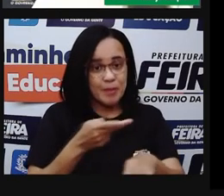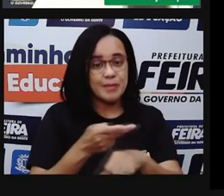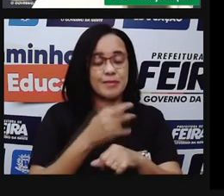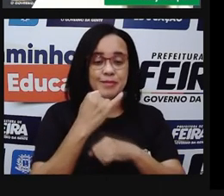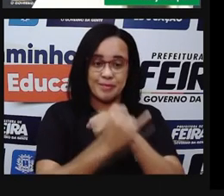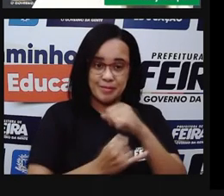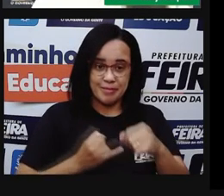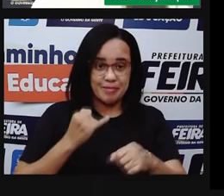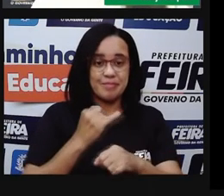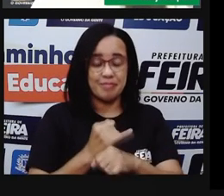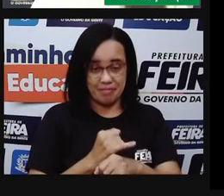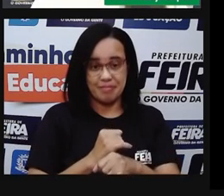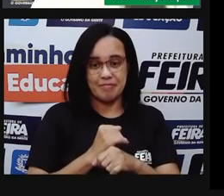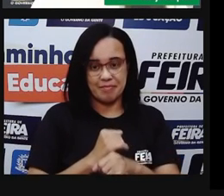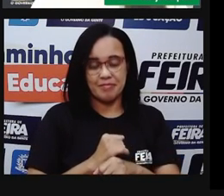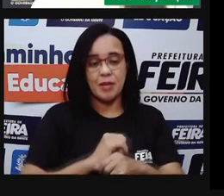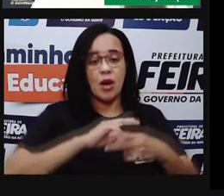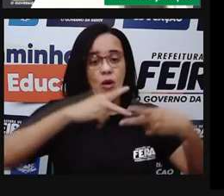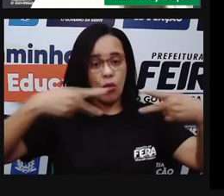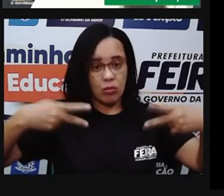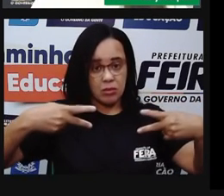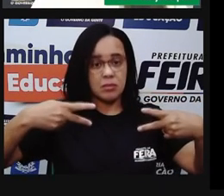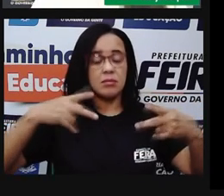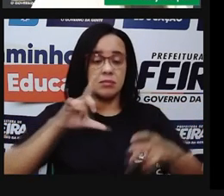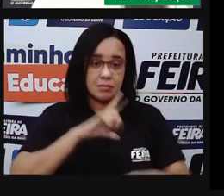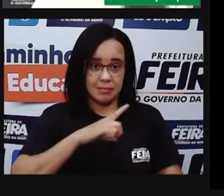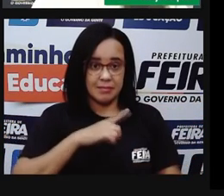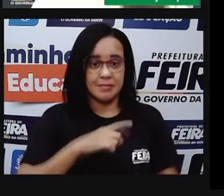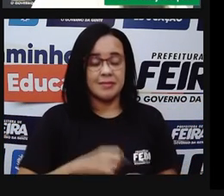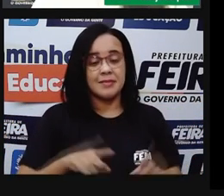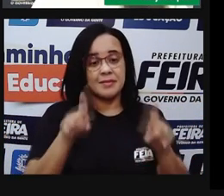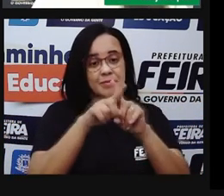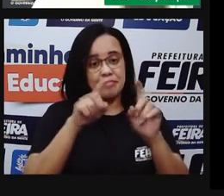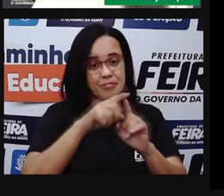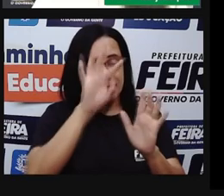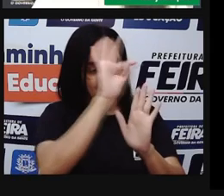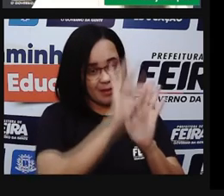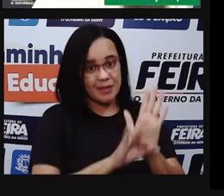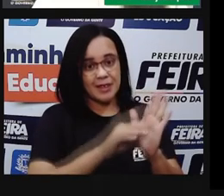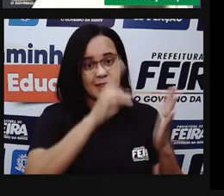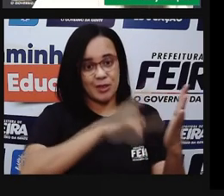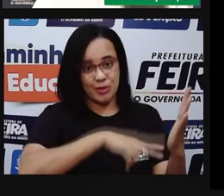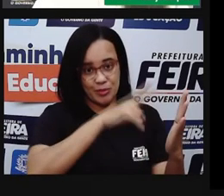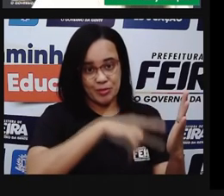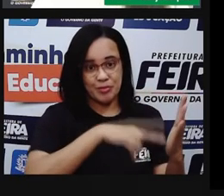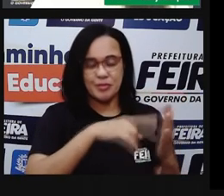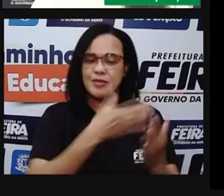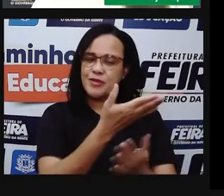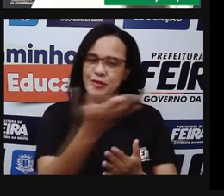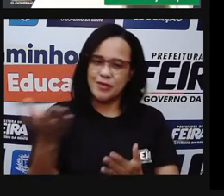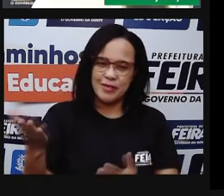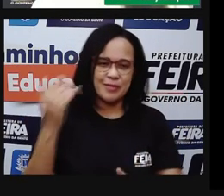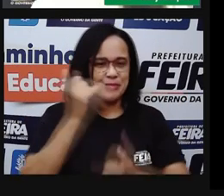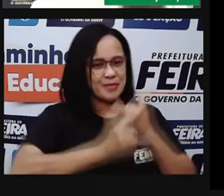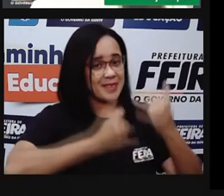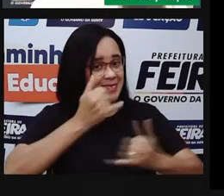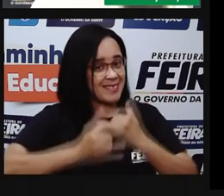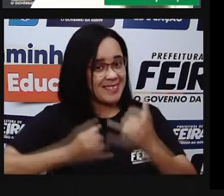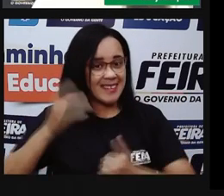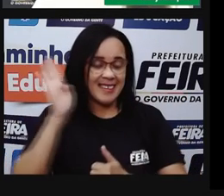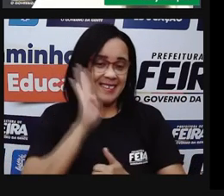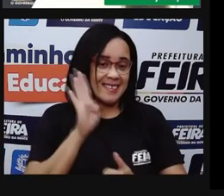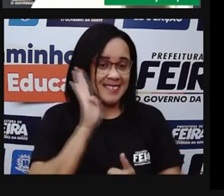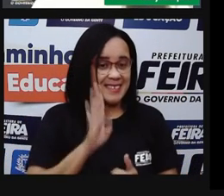Tem também o link, né, que tem uma leitura de textos, são indicados para vocês. Você vai se divertir, foi preparado para que